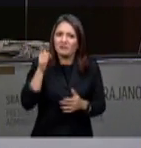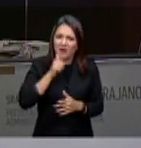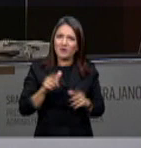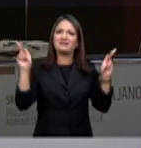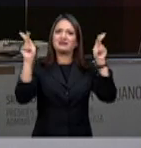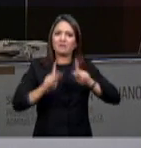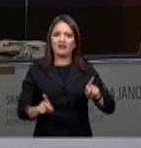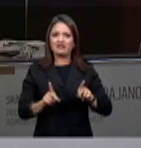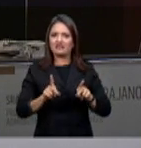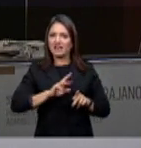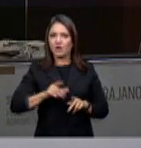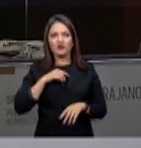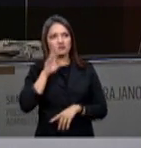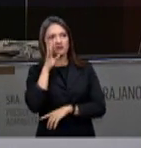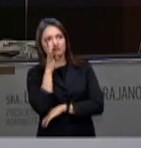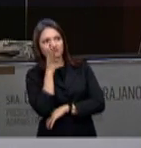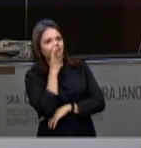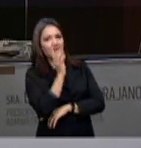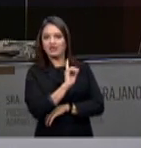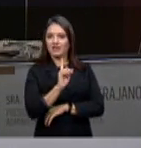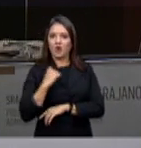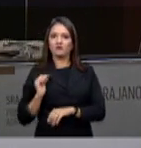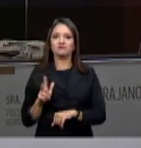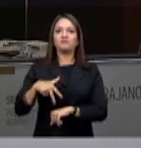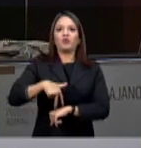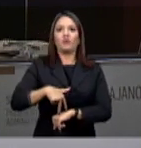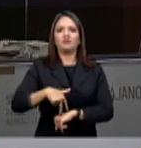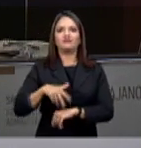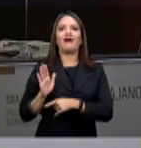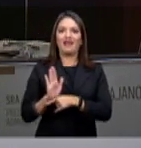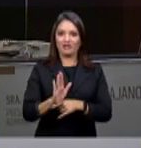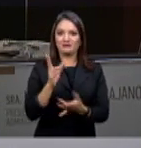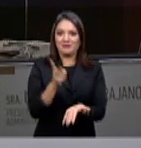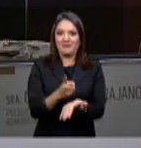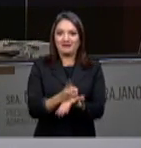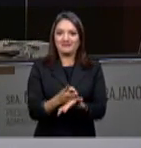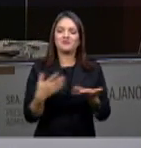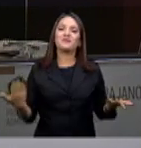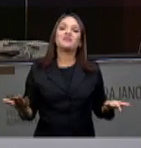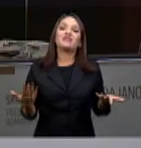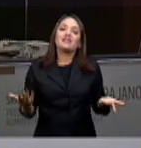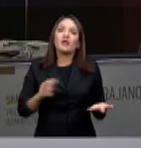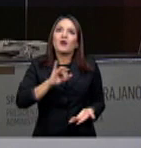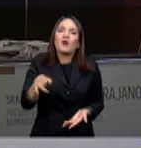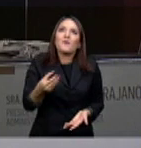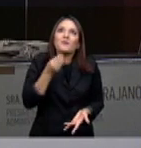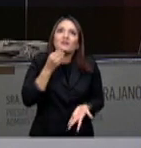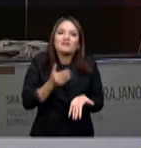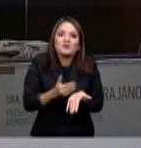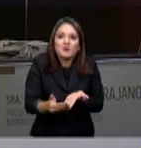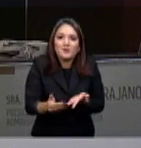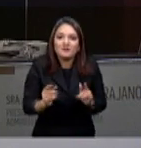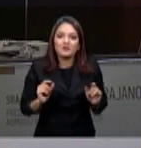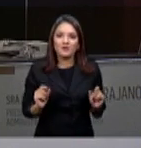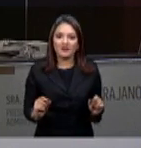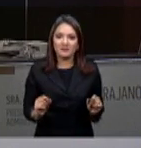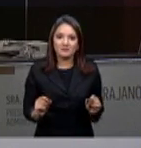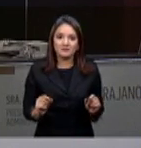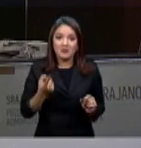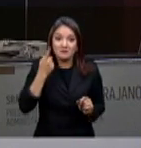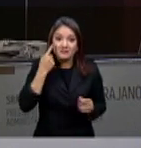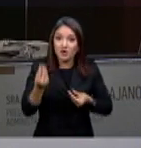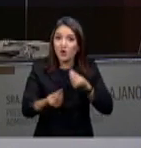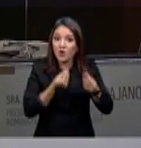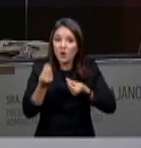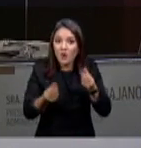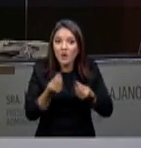não é ajudando e se colocando a tela assim essa oportunidade nasceu e vocês veem o tanto que